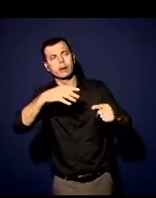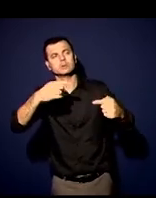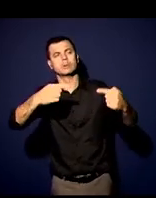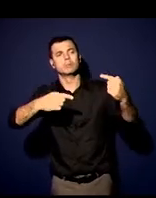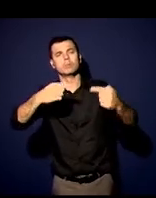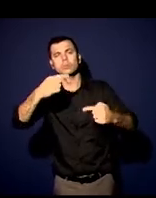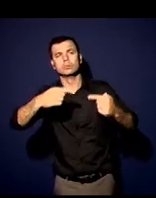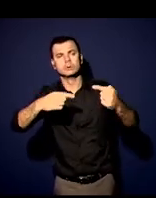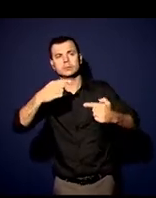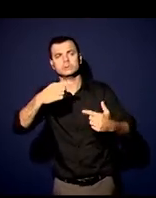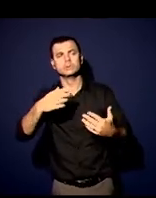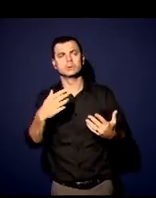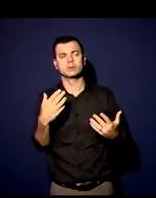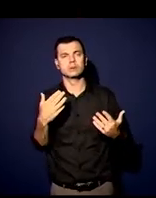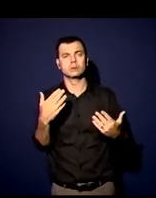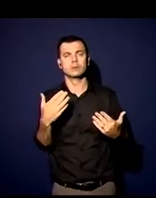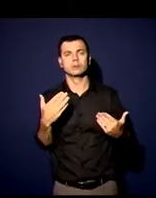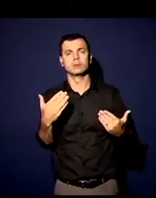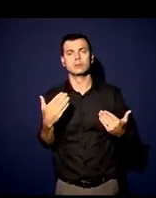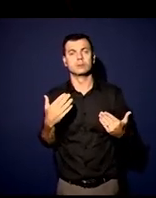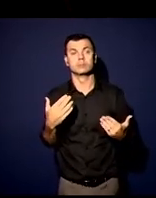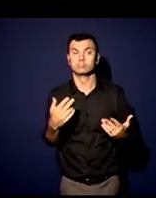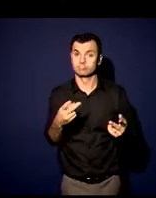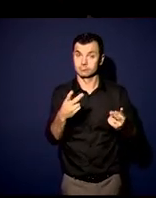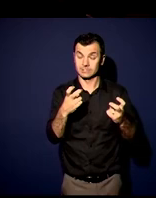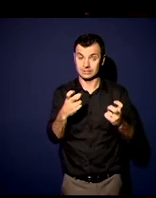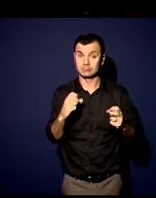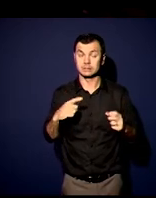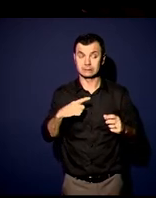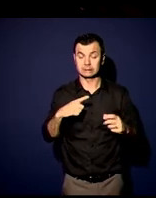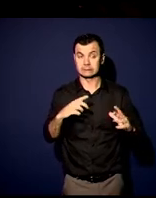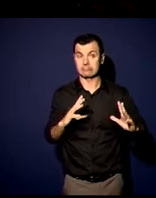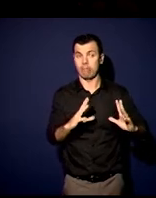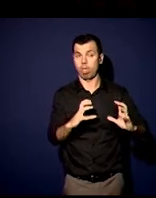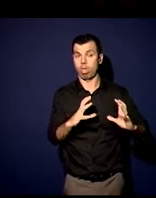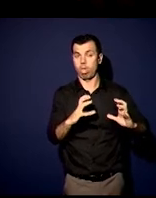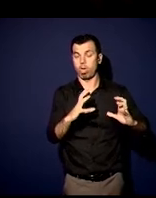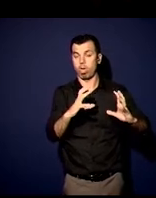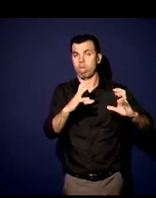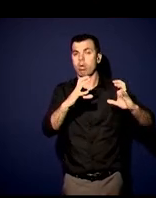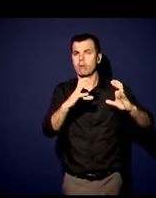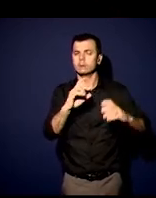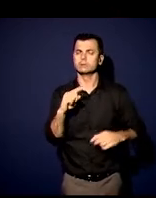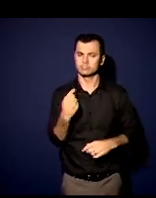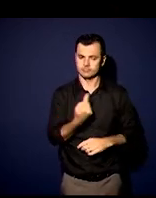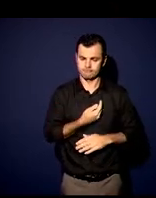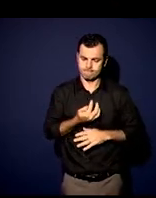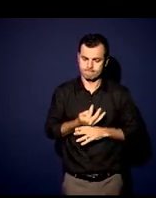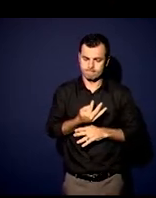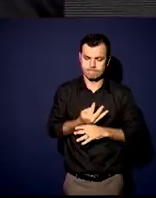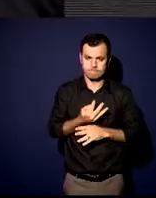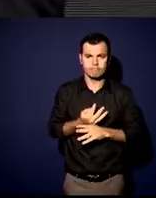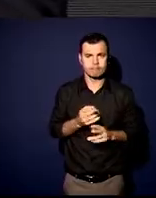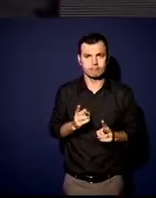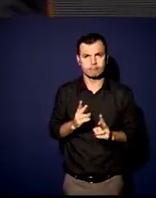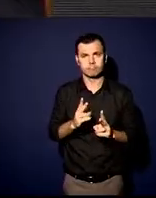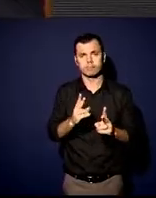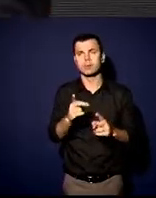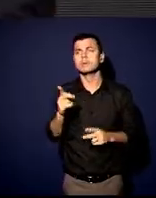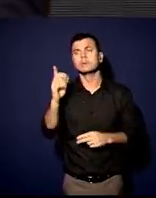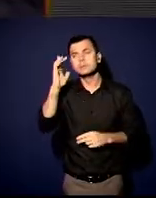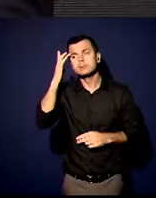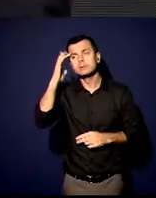reagindo a esses testes de estresse que eu acho que nós resistimos mas como se houve o desdobramento